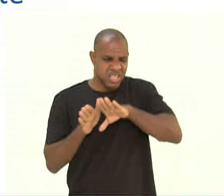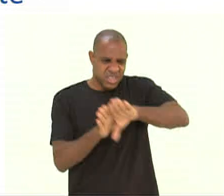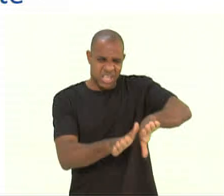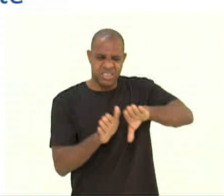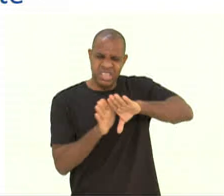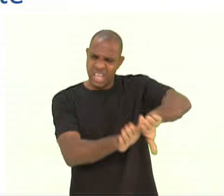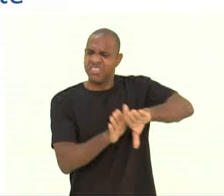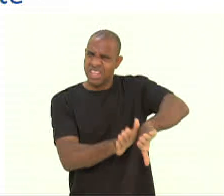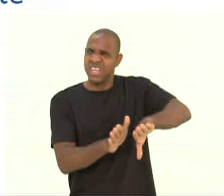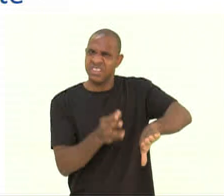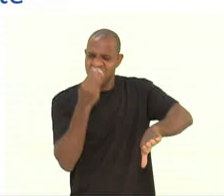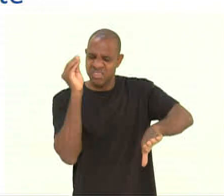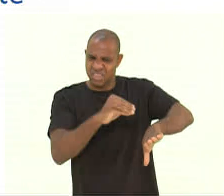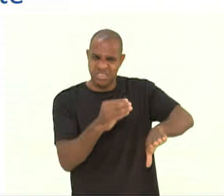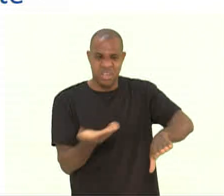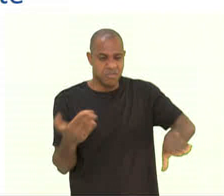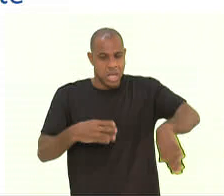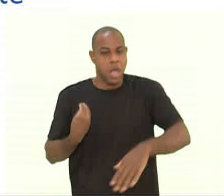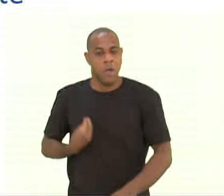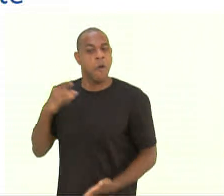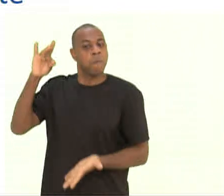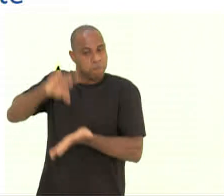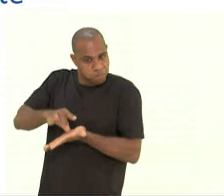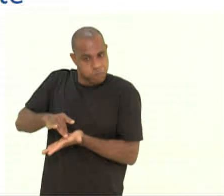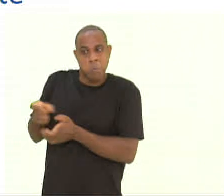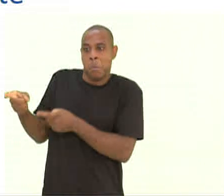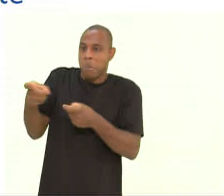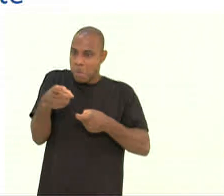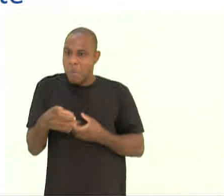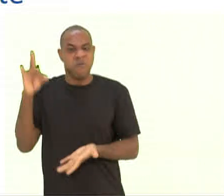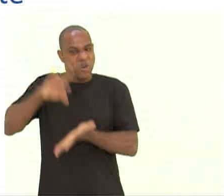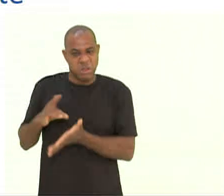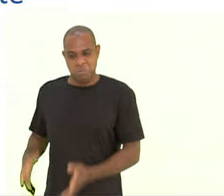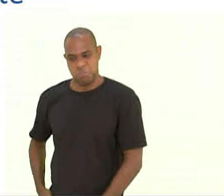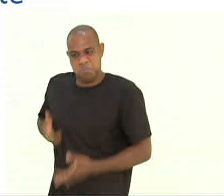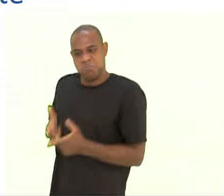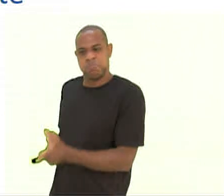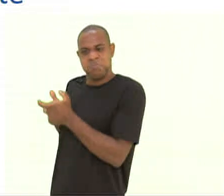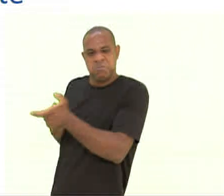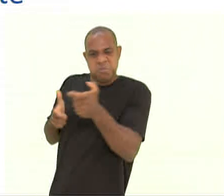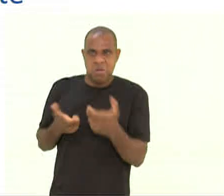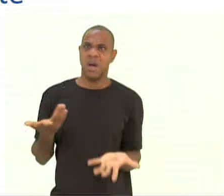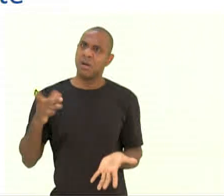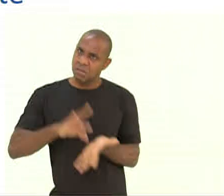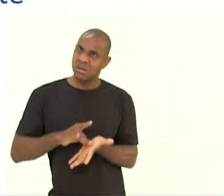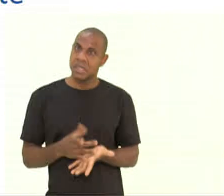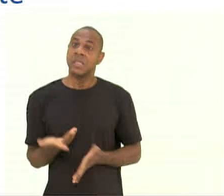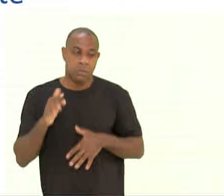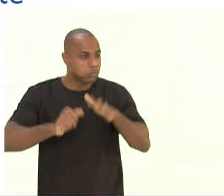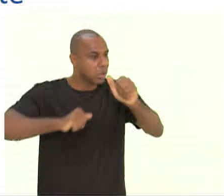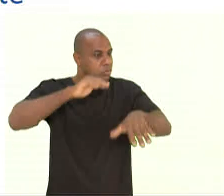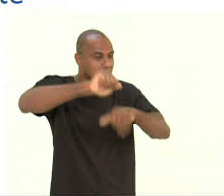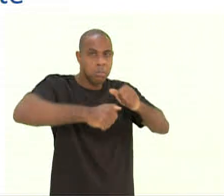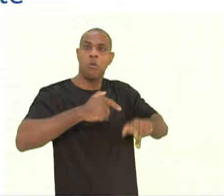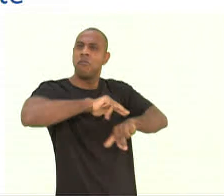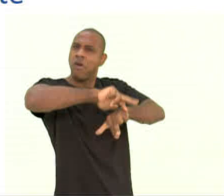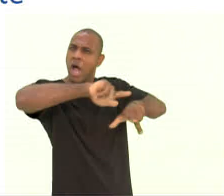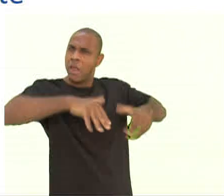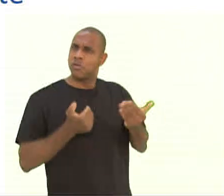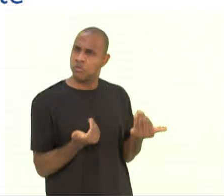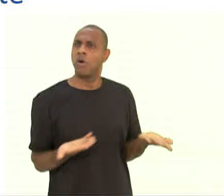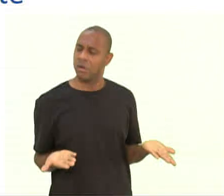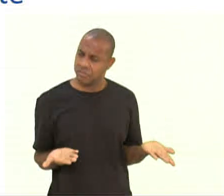algo real. E conseguiu realmente conseguiu a atração de vários jovens do Ocidente, incluindo dos Estados